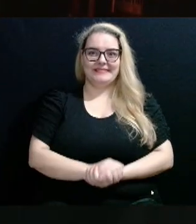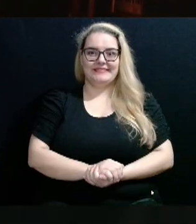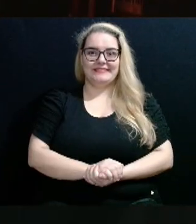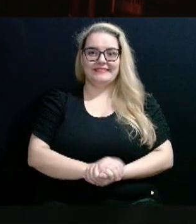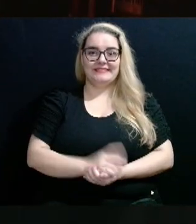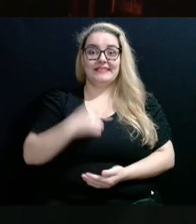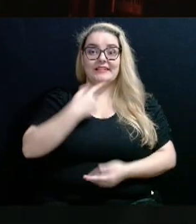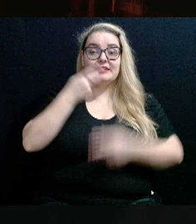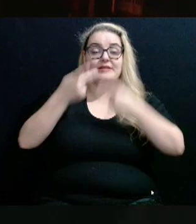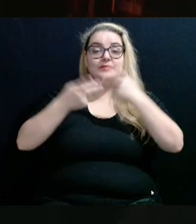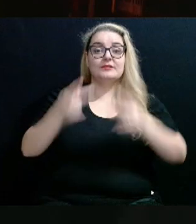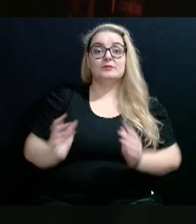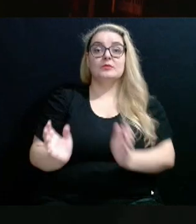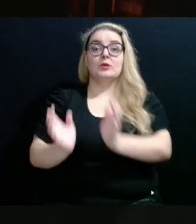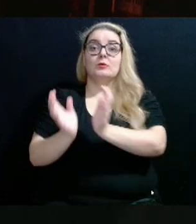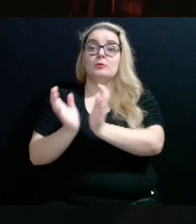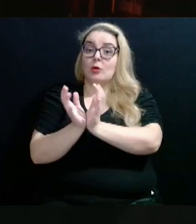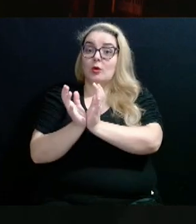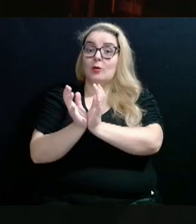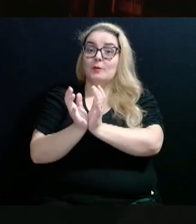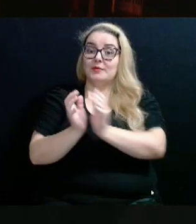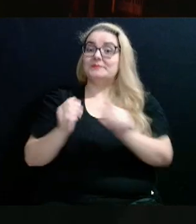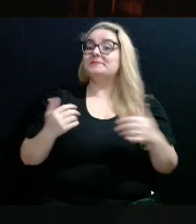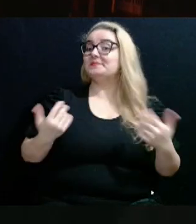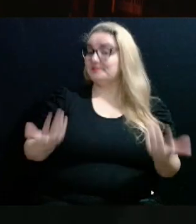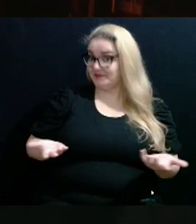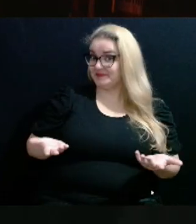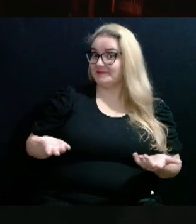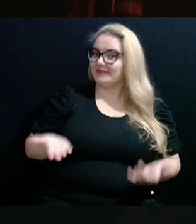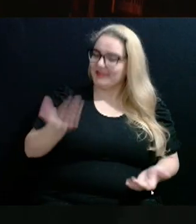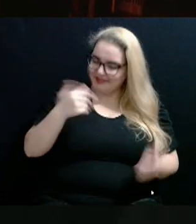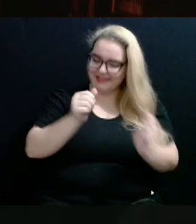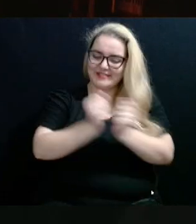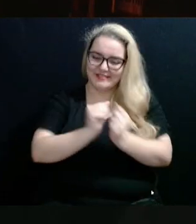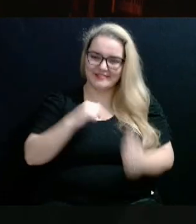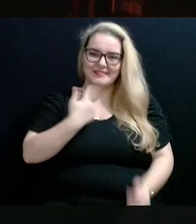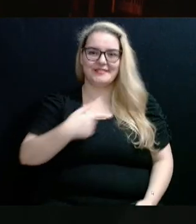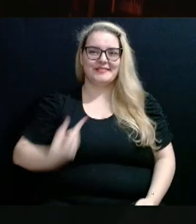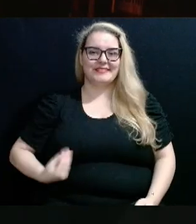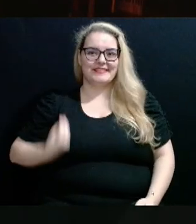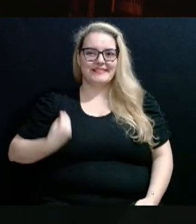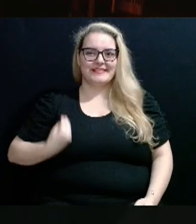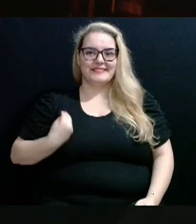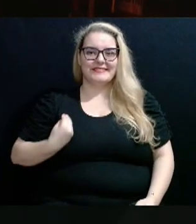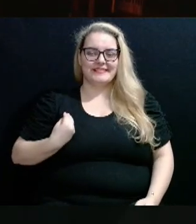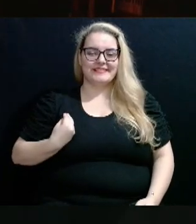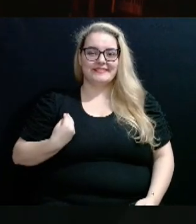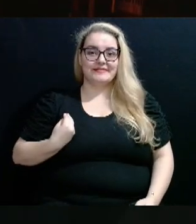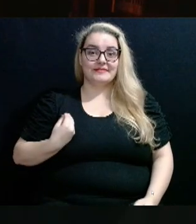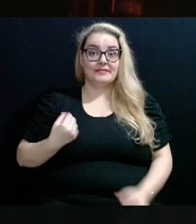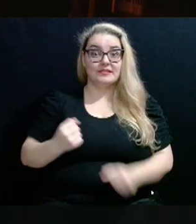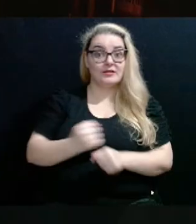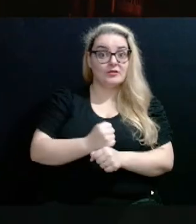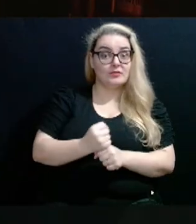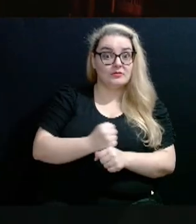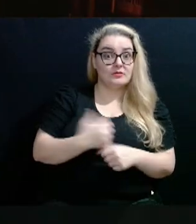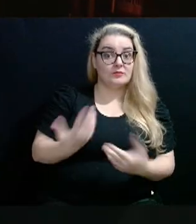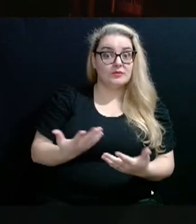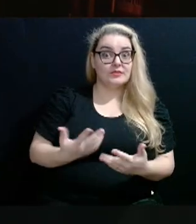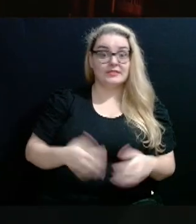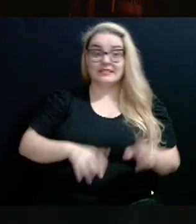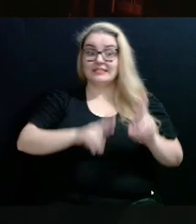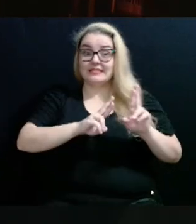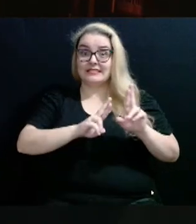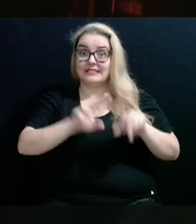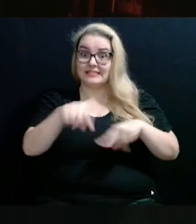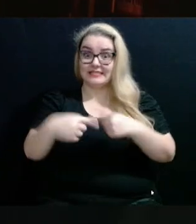Muito bem, vem conosco, estamos ao vivo. E um ano que já vive a expectativa da próxima Copa,